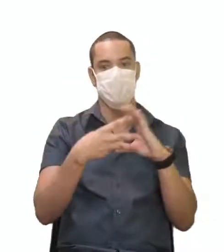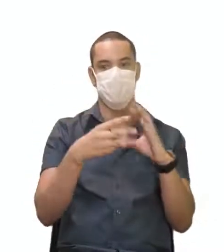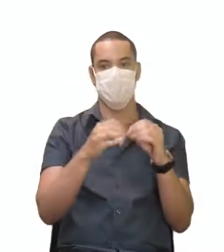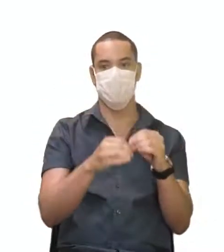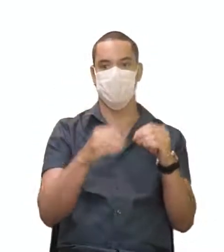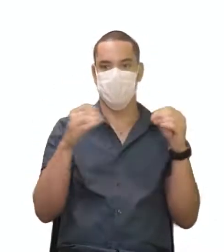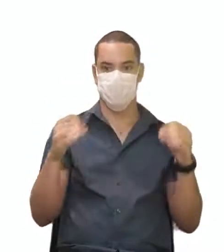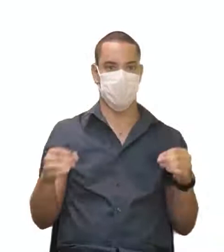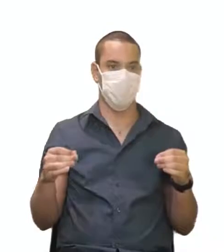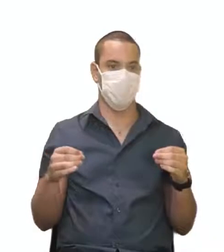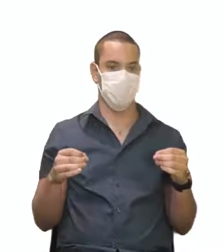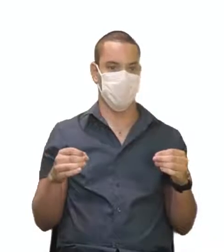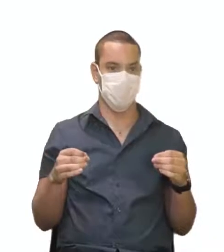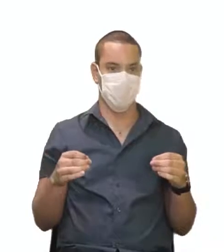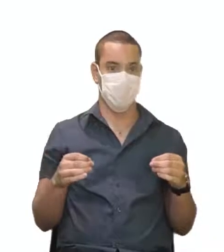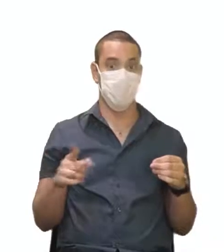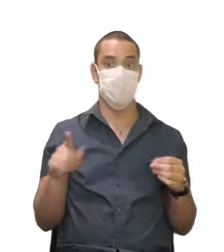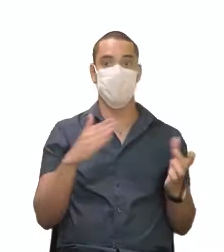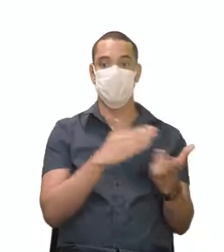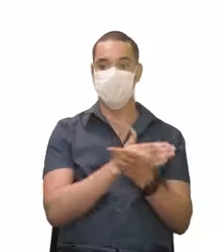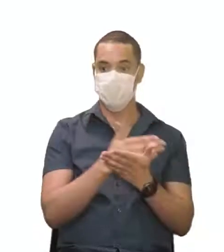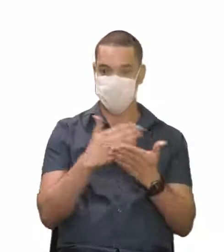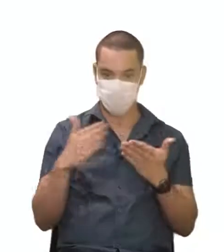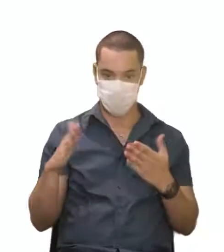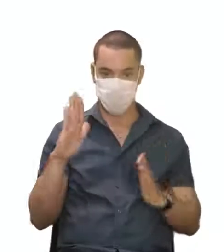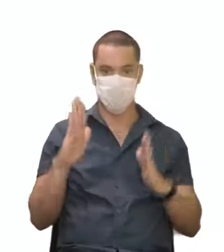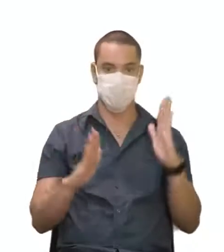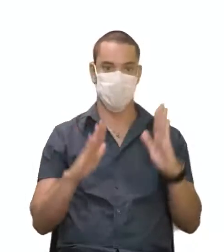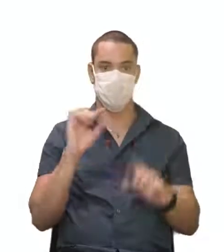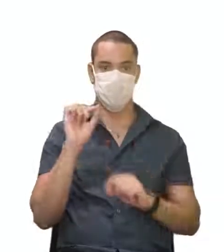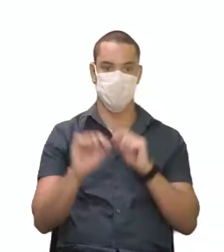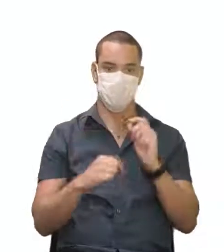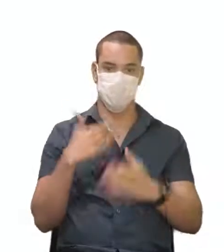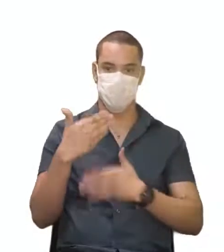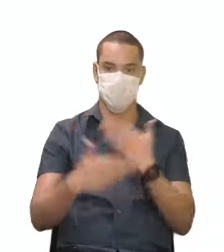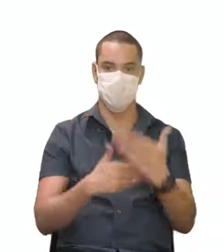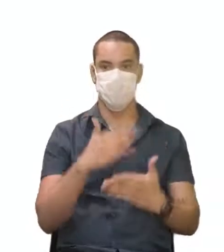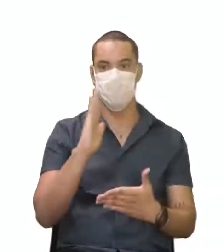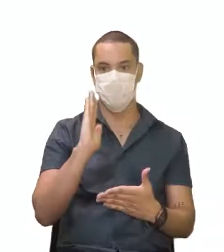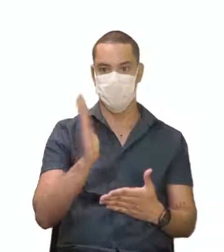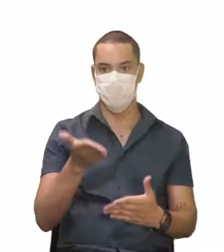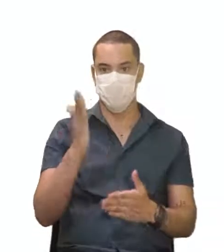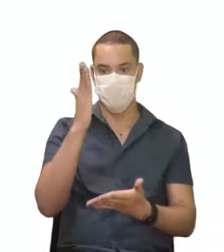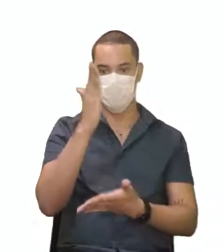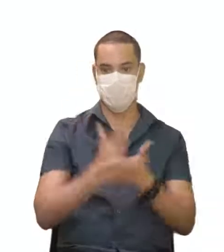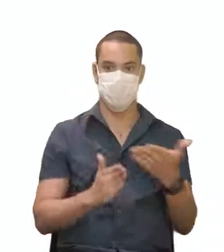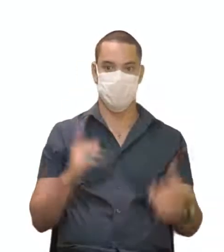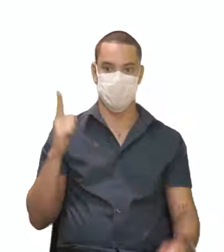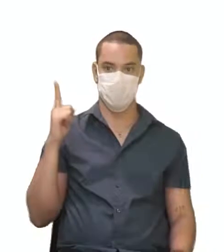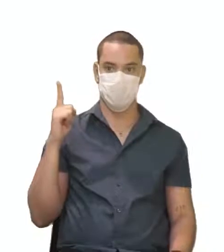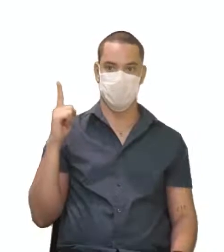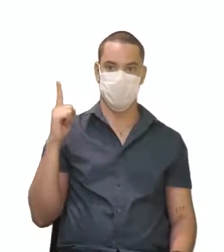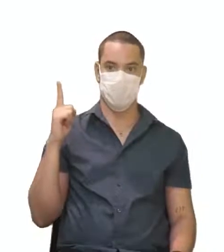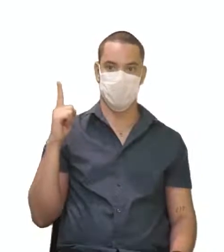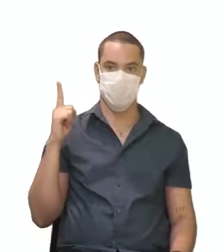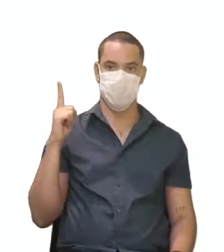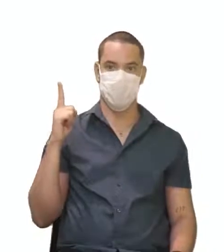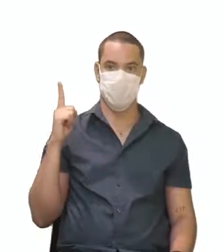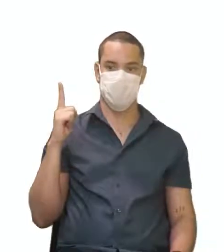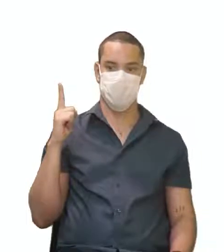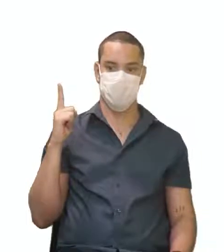separar, certo? Agora começa o processo de separação aqui, ó. Cadê?